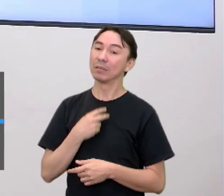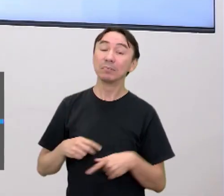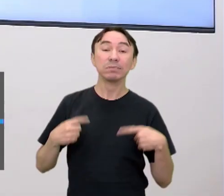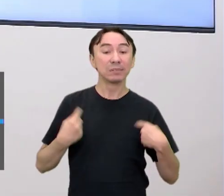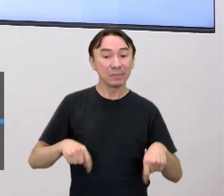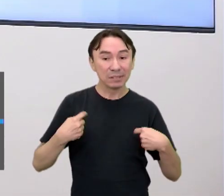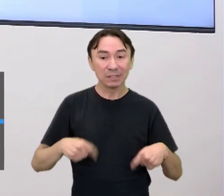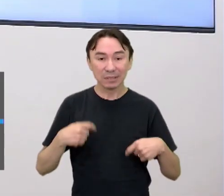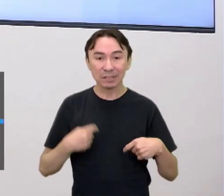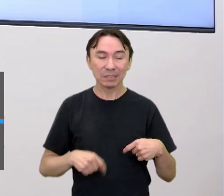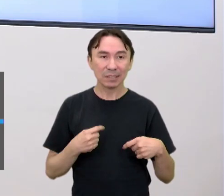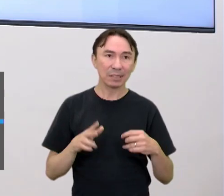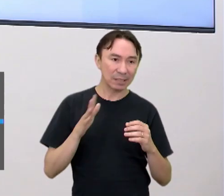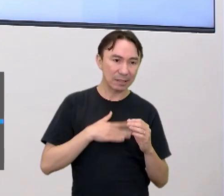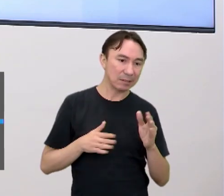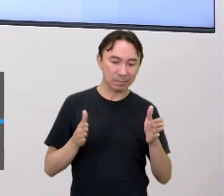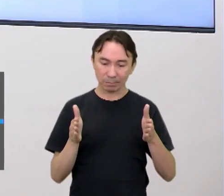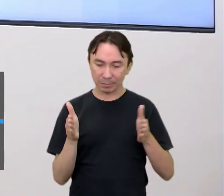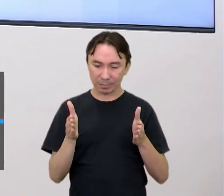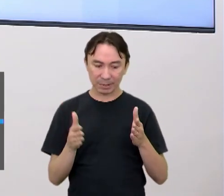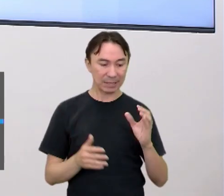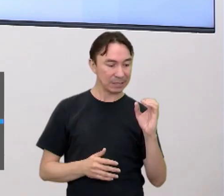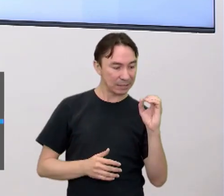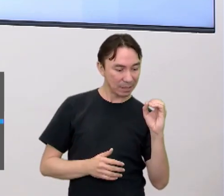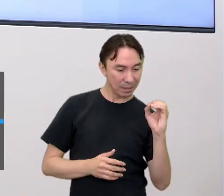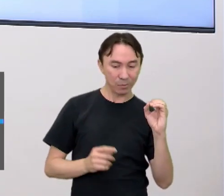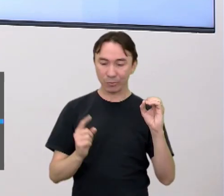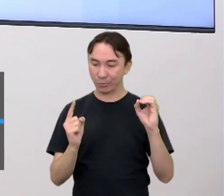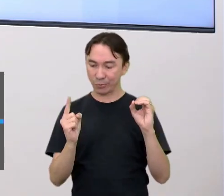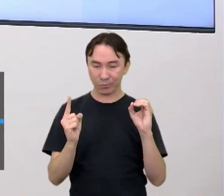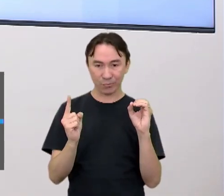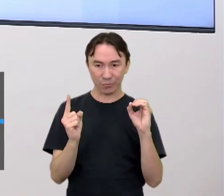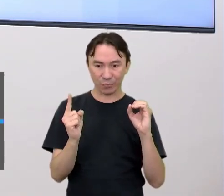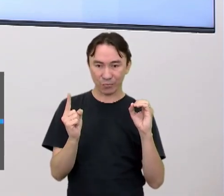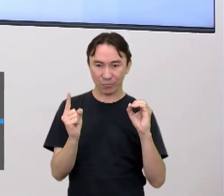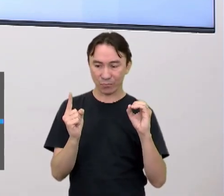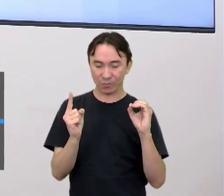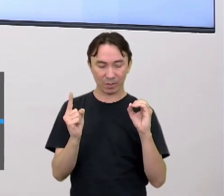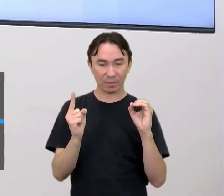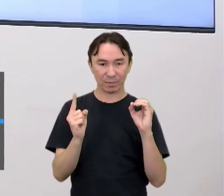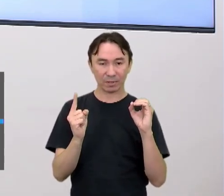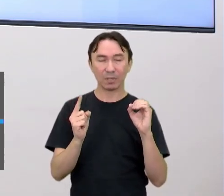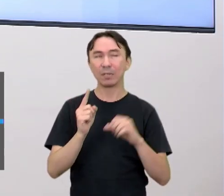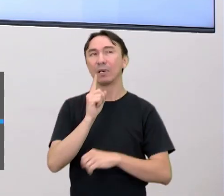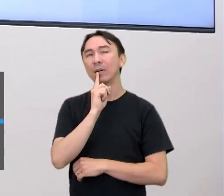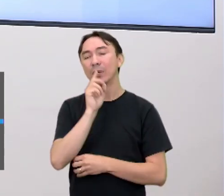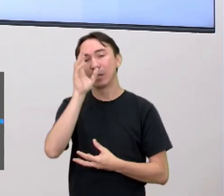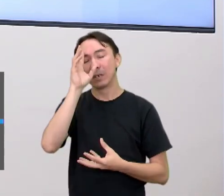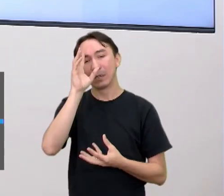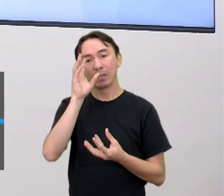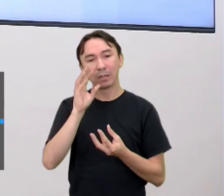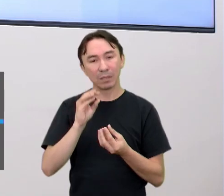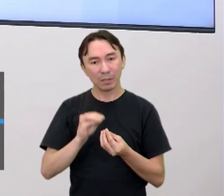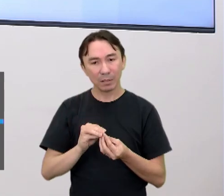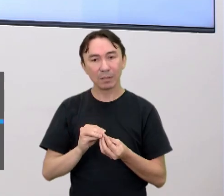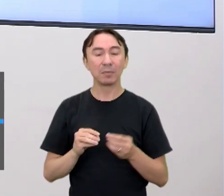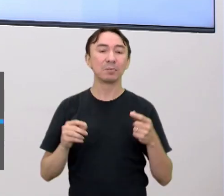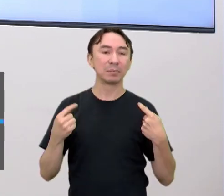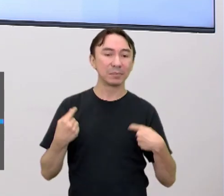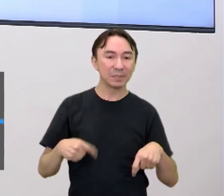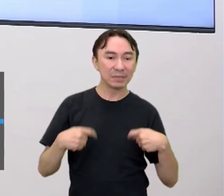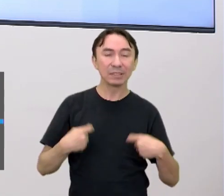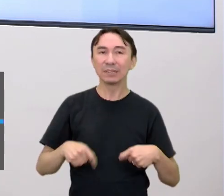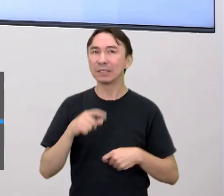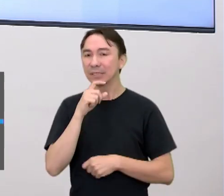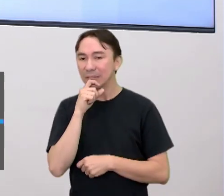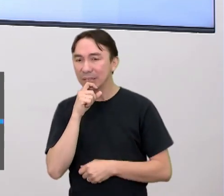1. Quer dizer que eu estou procurando um índice que tem, assim, vou calcular a taxa de ocupação, esse índice aí, professor, é legal